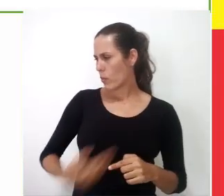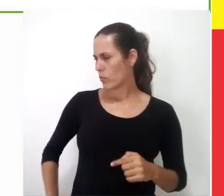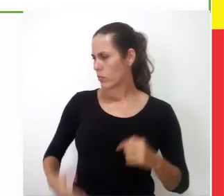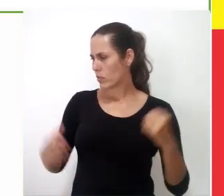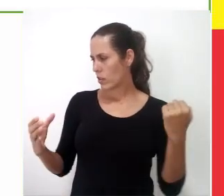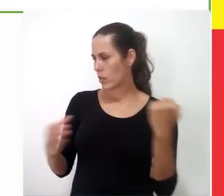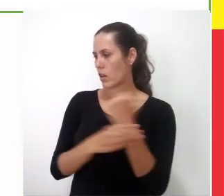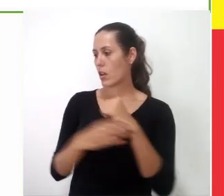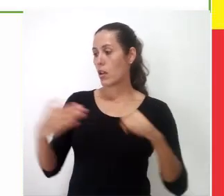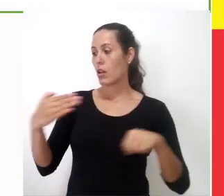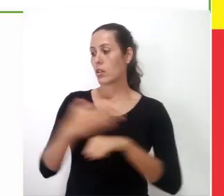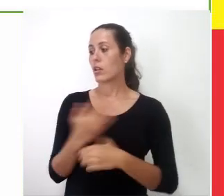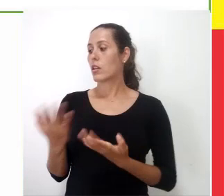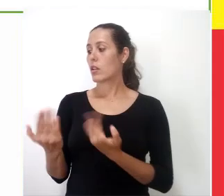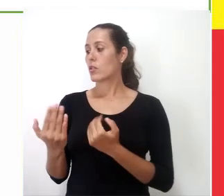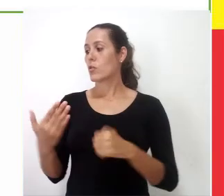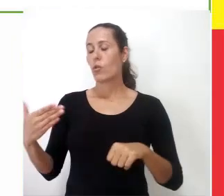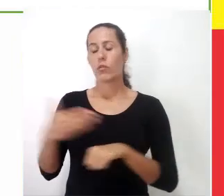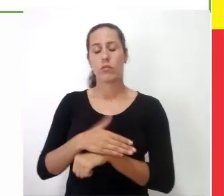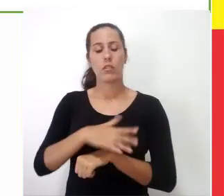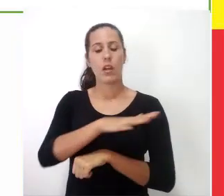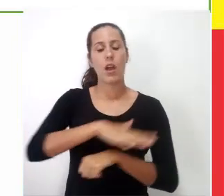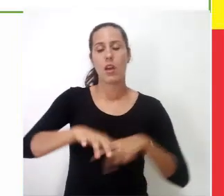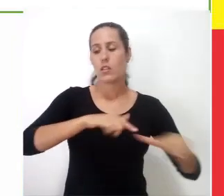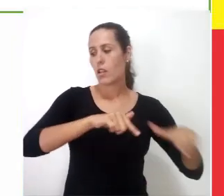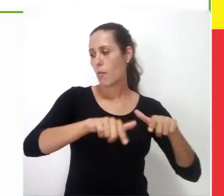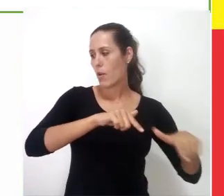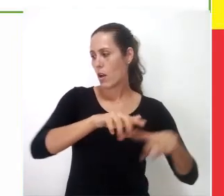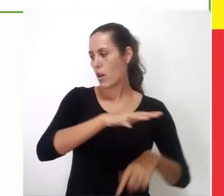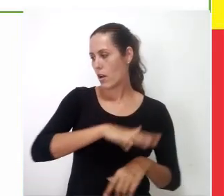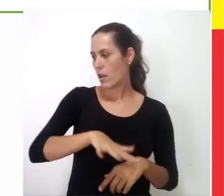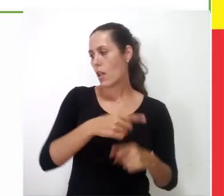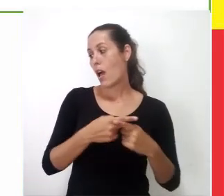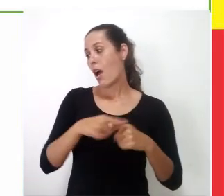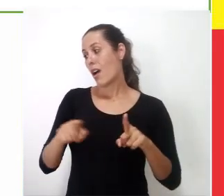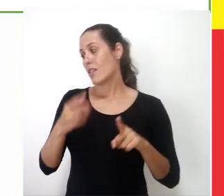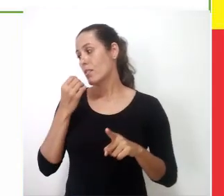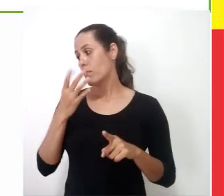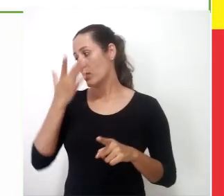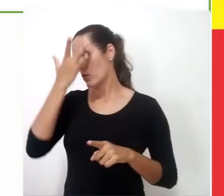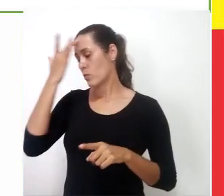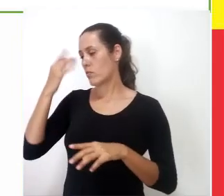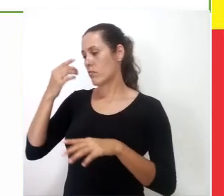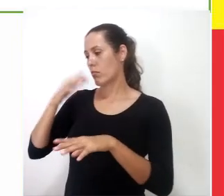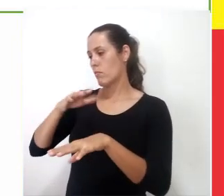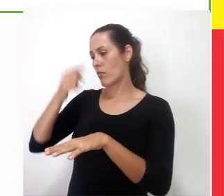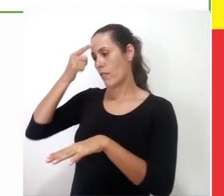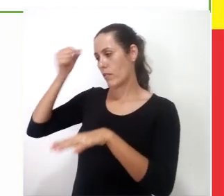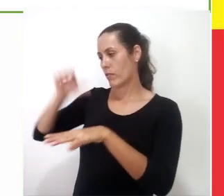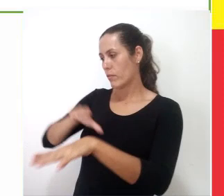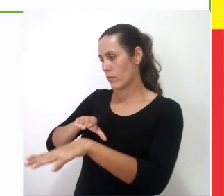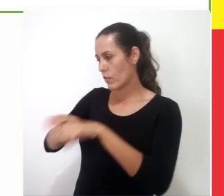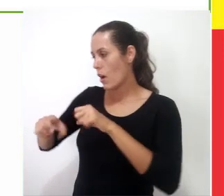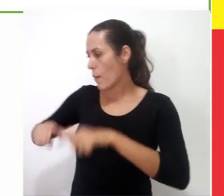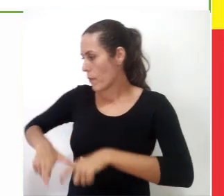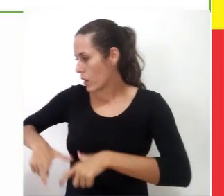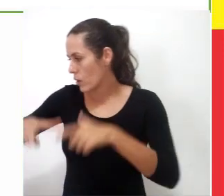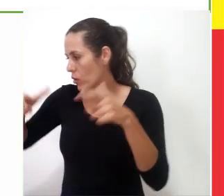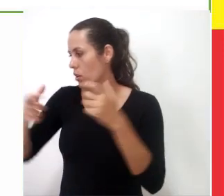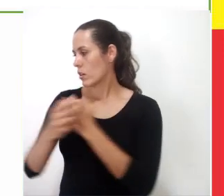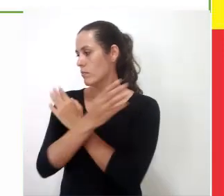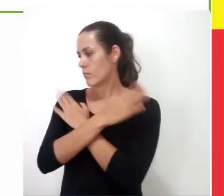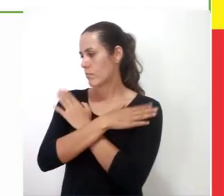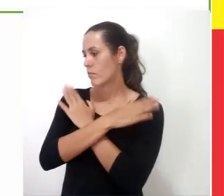garantam a entrada dos jovens no mercado de trabalho. Assim, boa parte dos recém-formados numa universidade